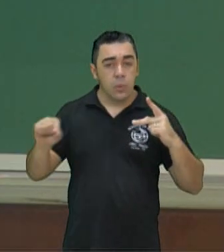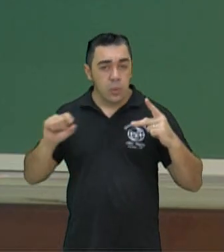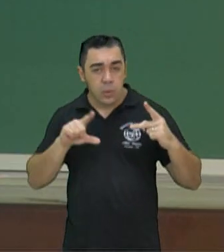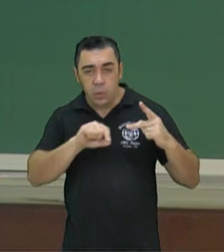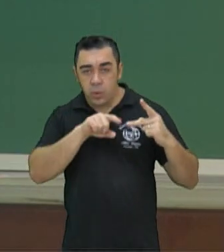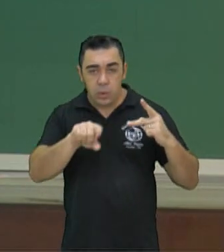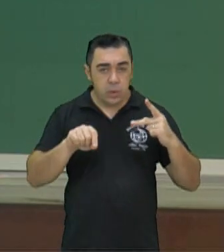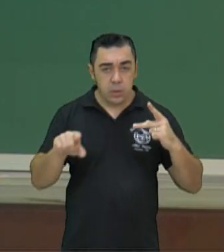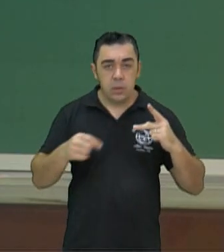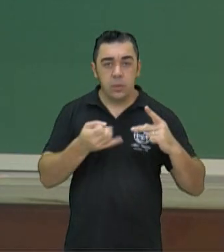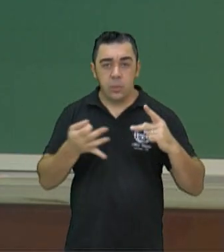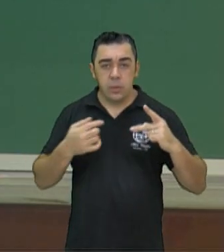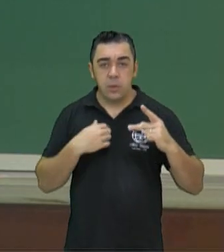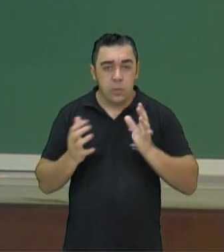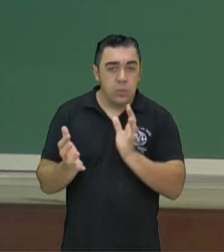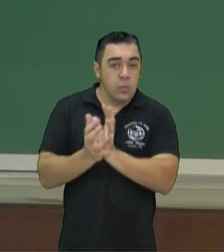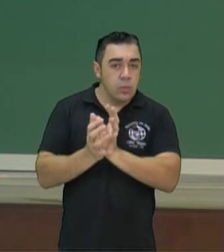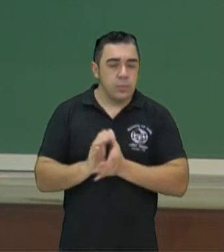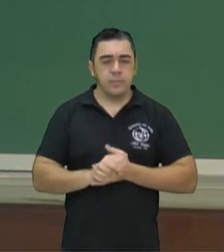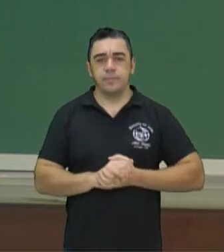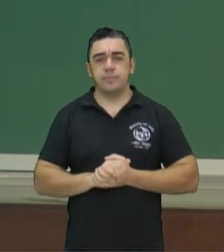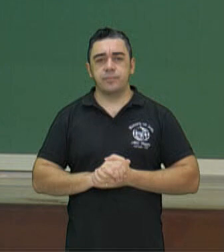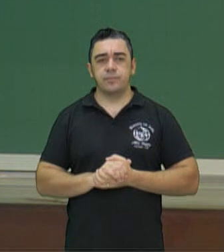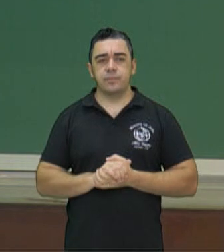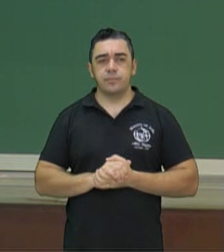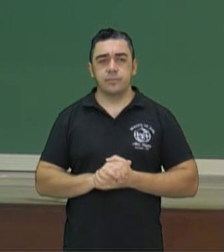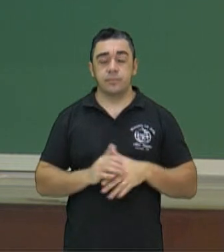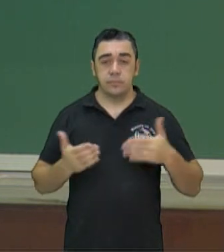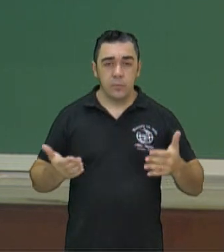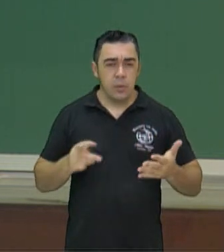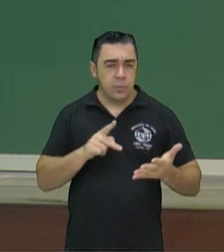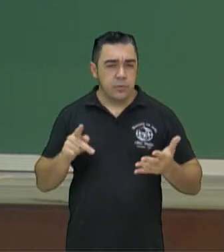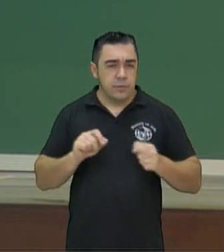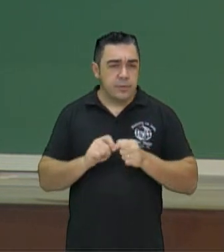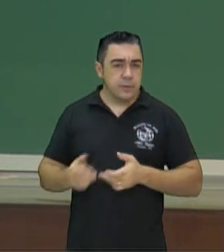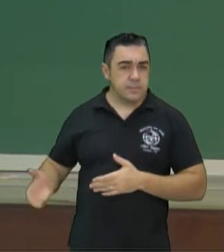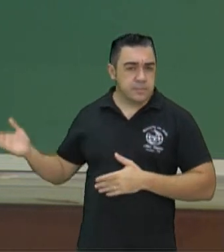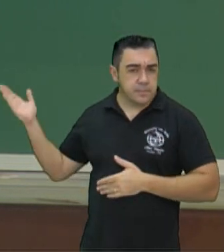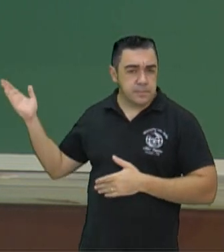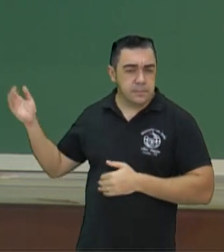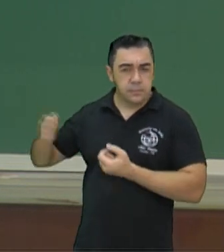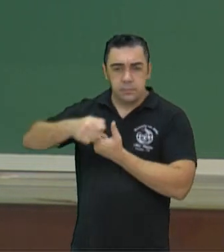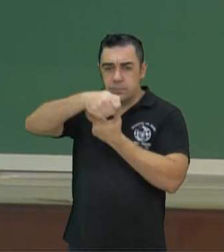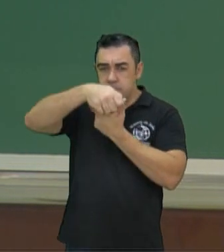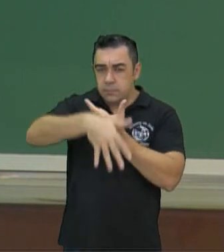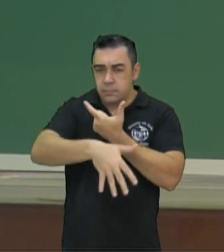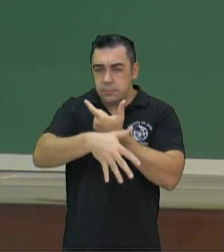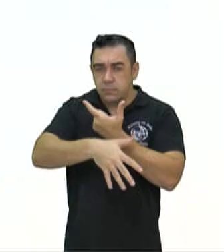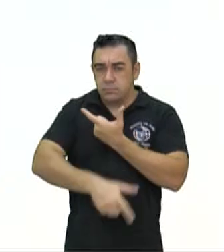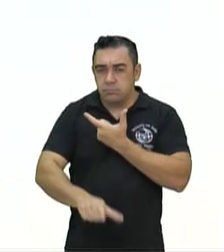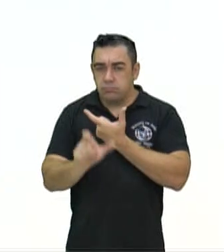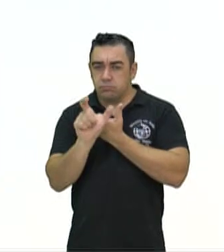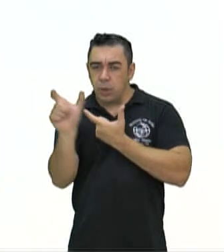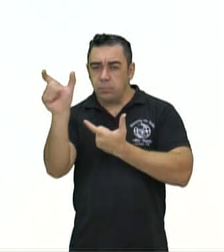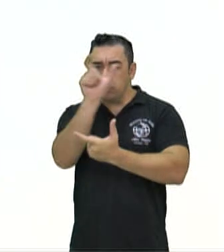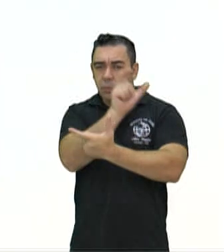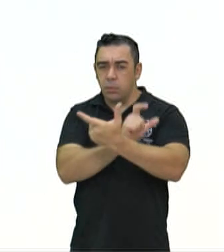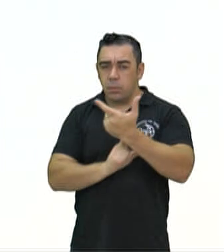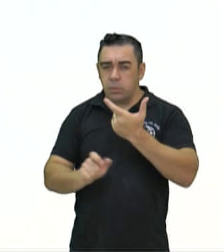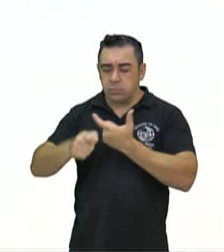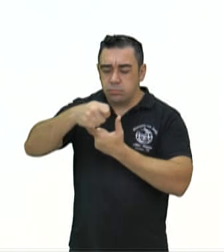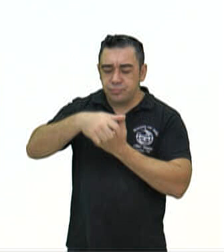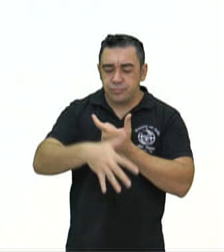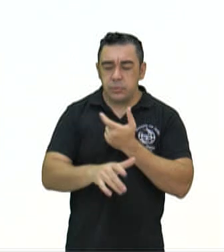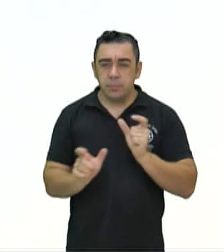elementos de cada grupo. Então, a professora fez aqui um mapa mental para vocês não